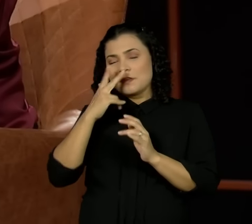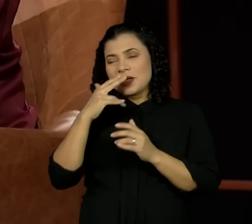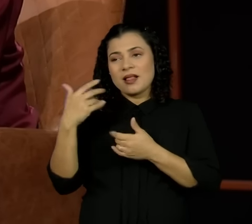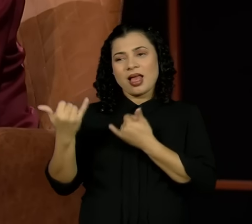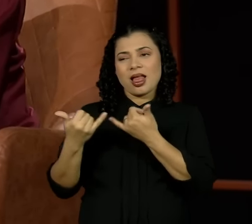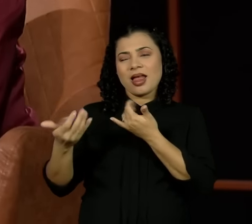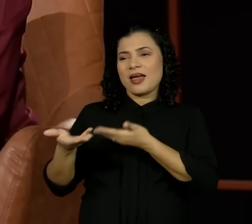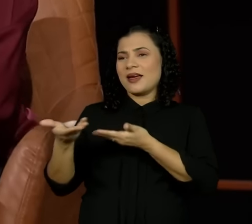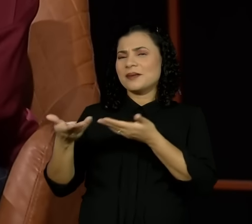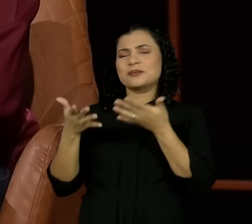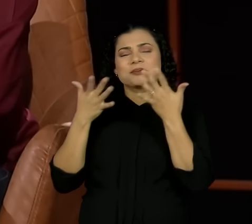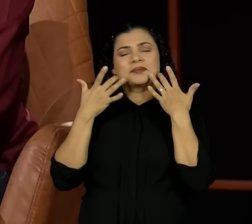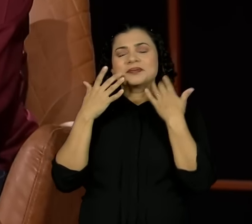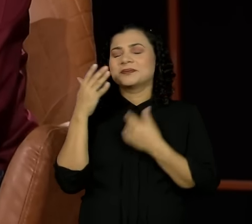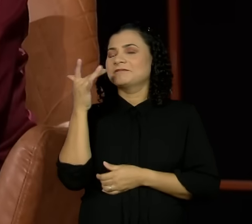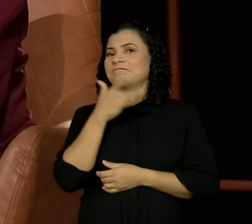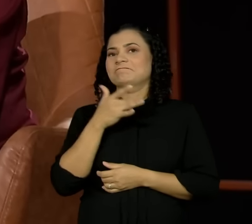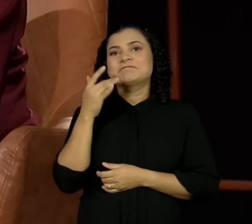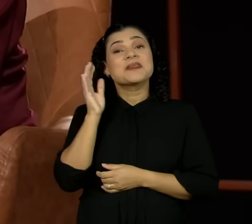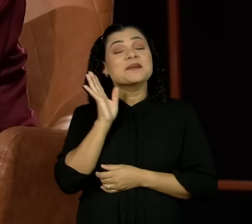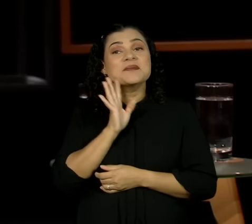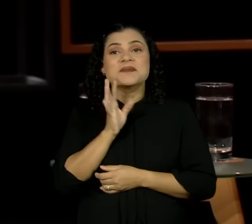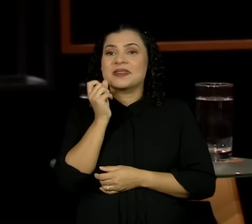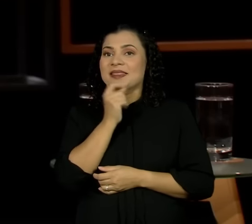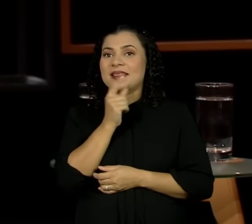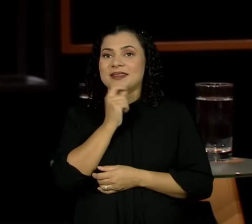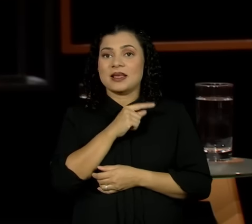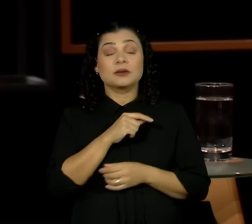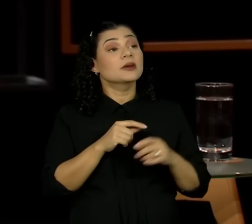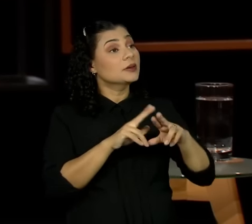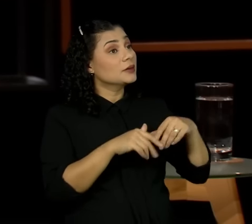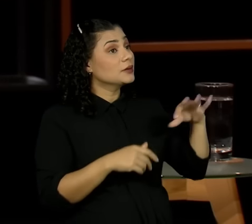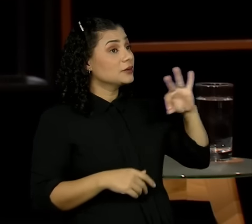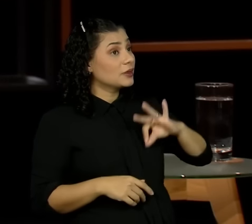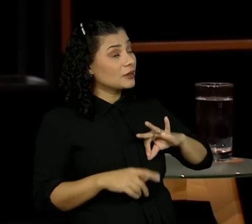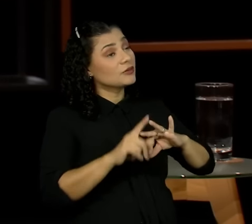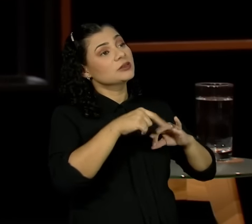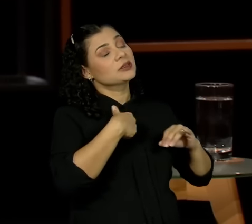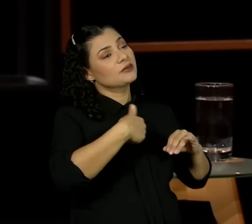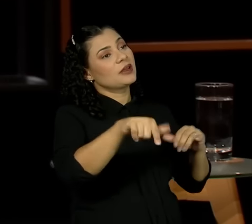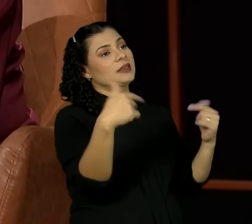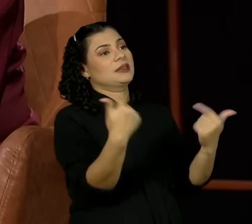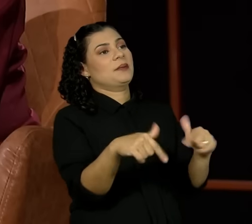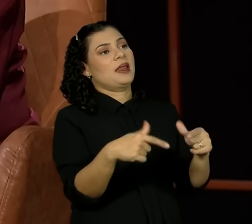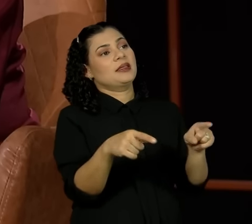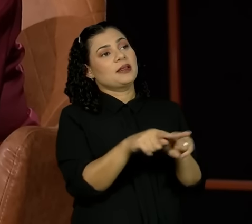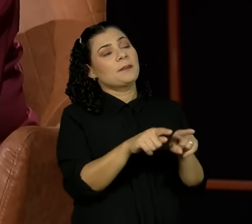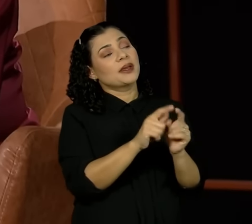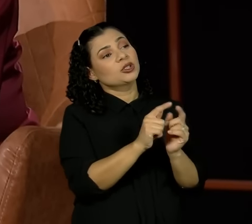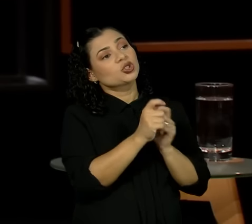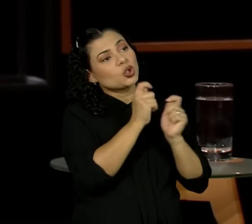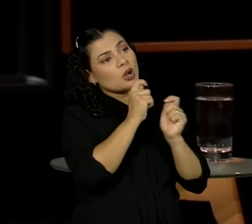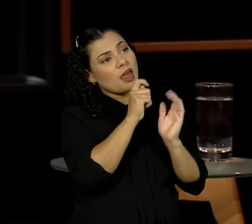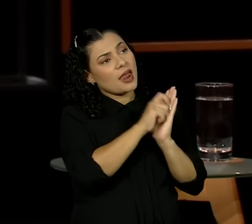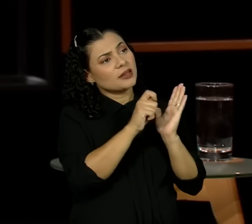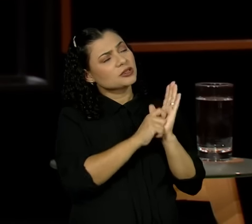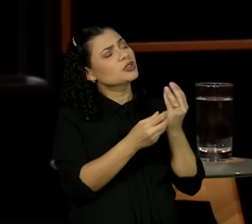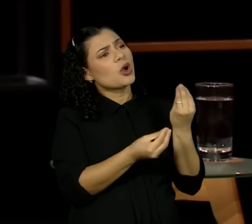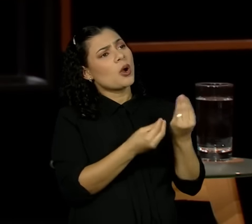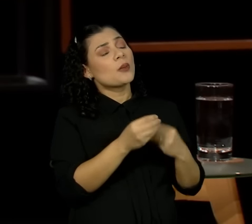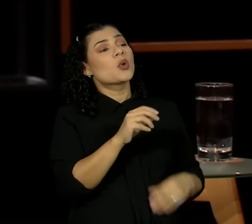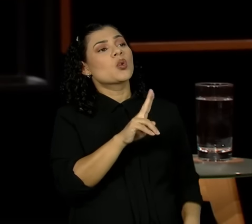Era muito engraçado. Bom, aí, por conta desse salário, você acaba indo trabalhar na última hora, não é isso? Como jornalista. Como é que você chegou na última hora?